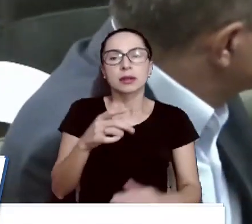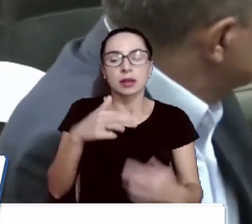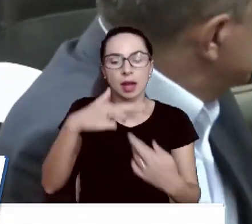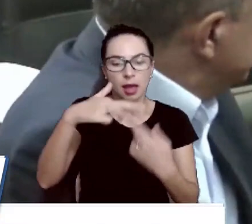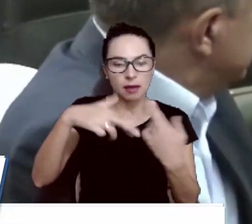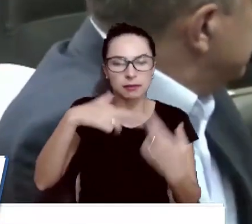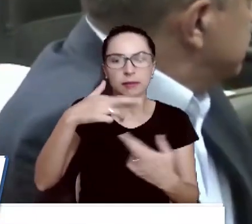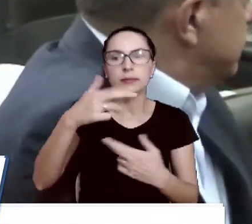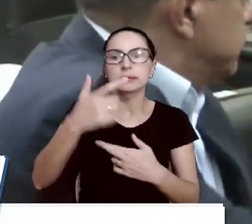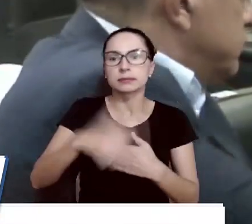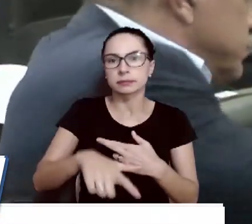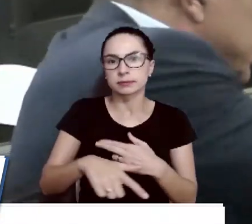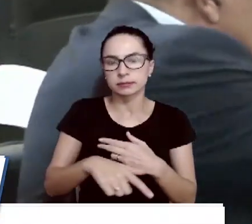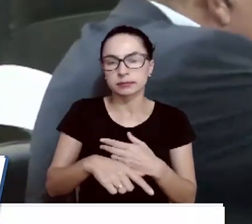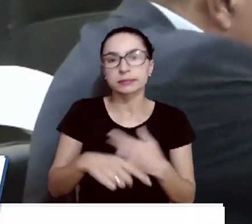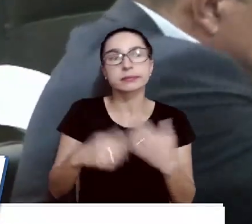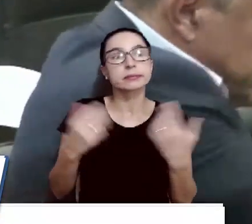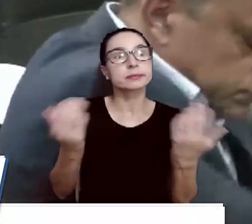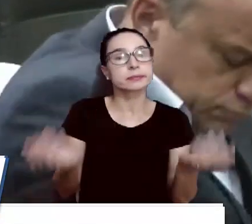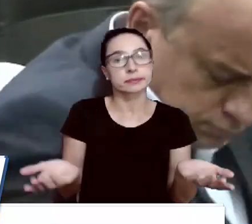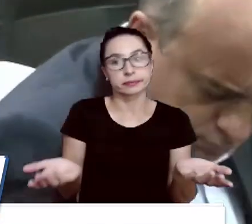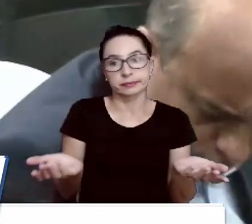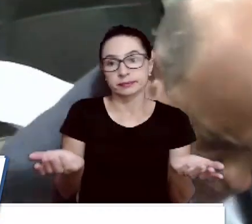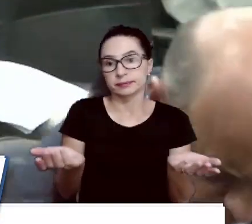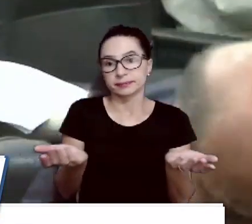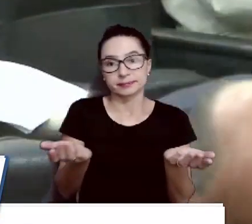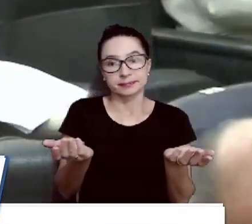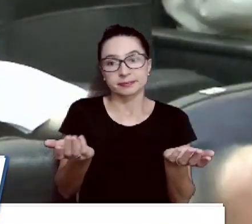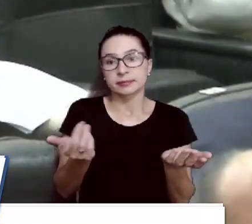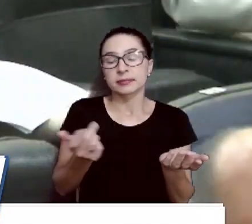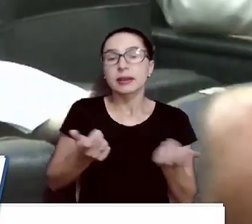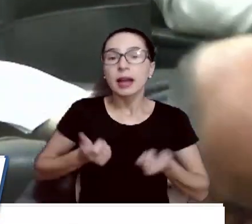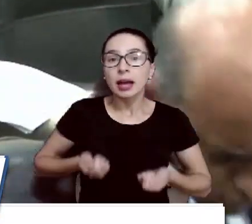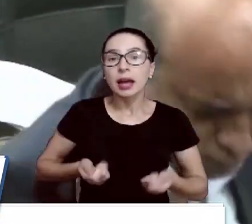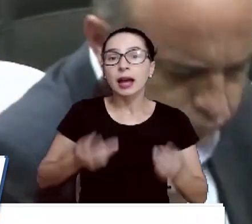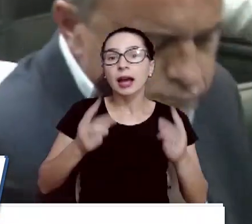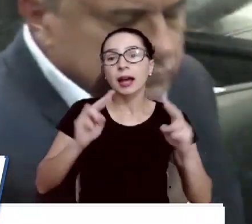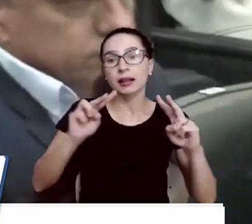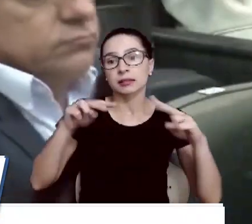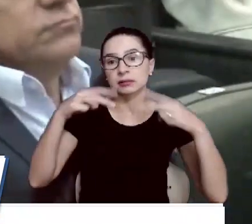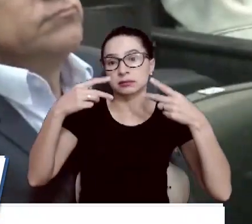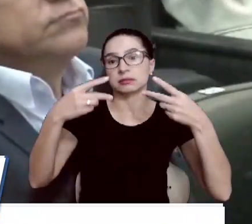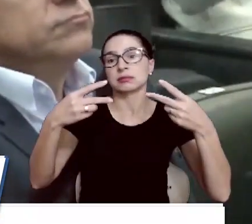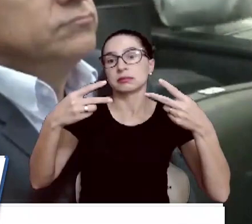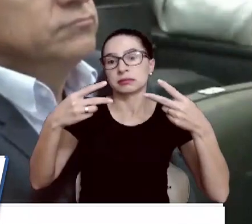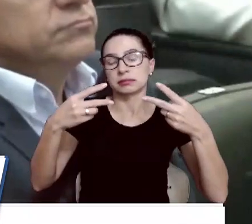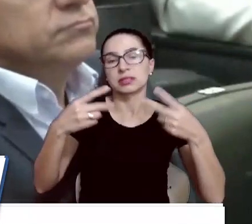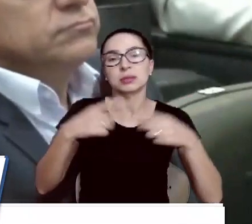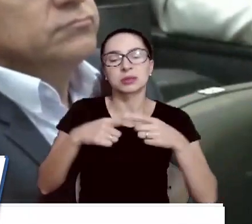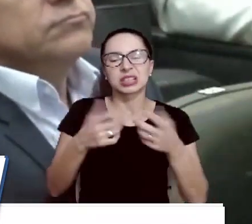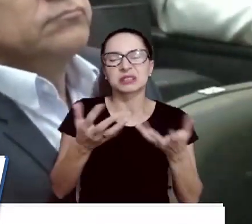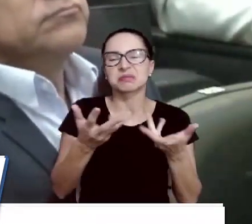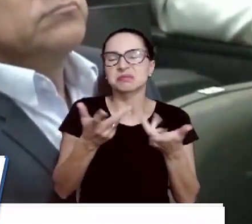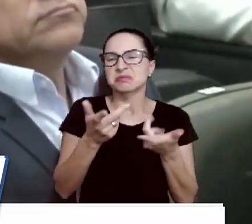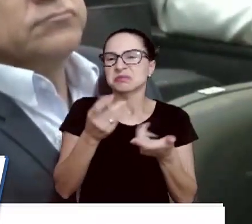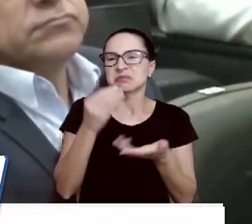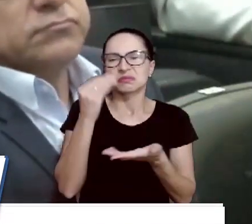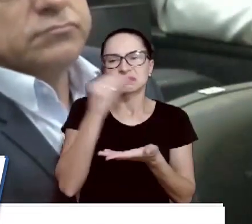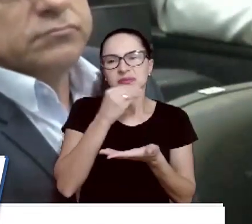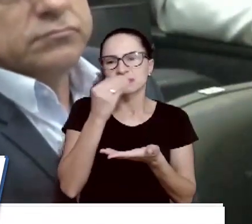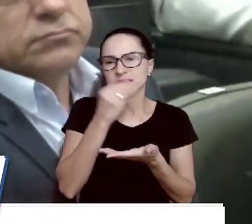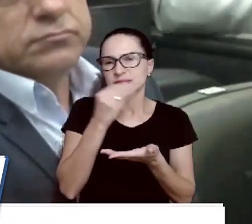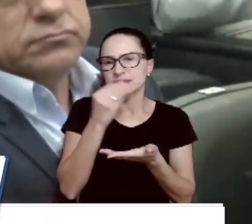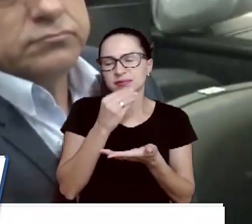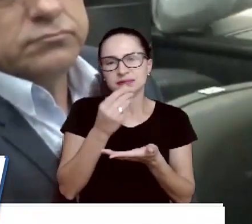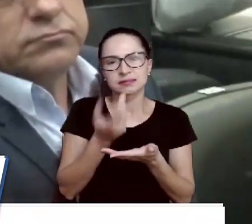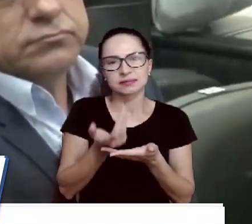serviço. Quer dizer, gasta duas vezes, né? Porque a qualidade do serviço não é das melhores.